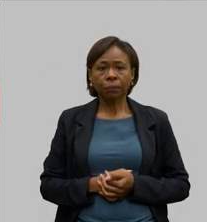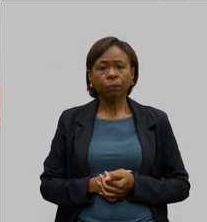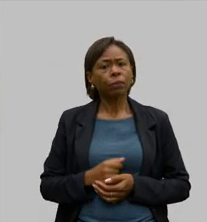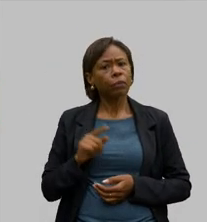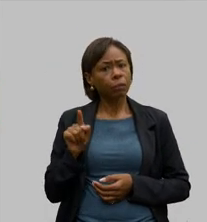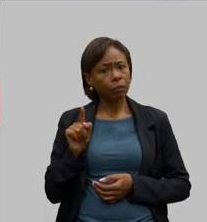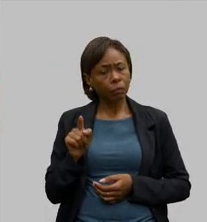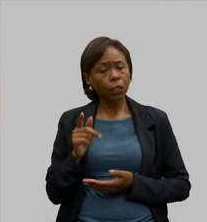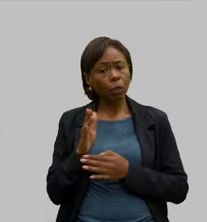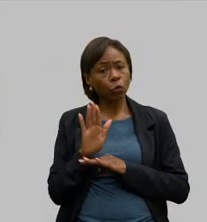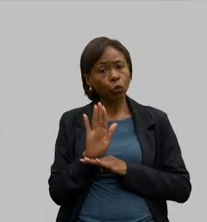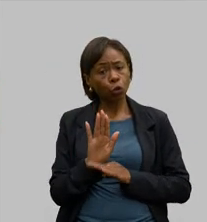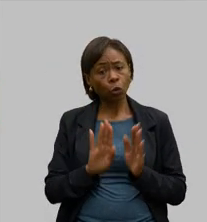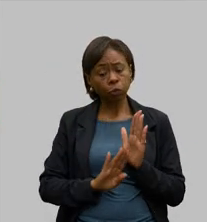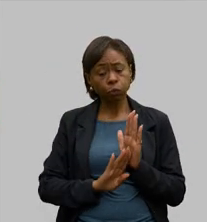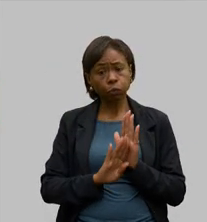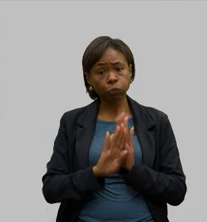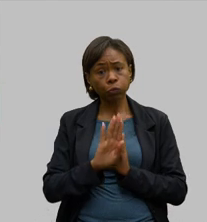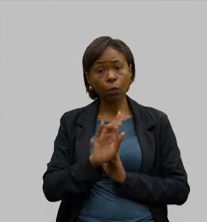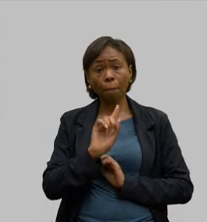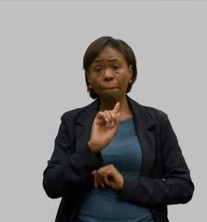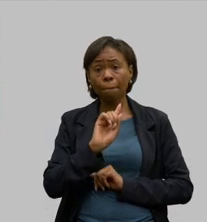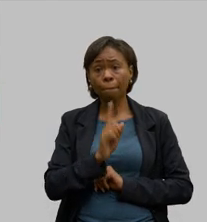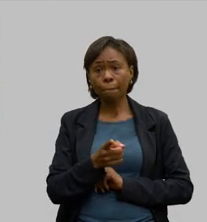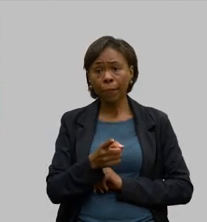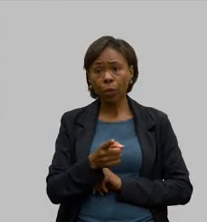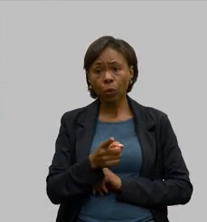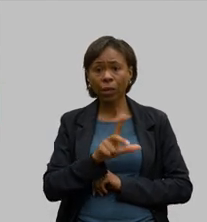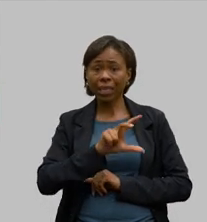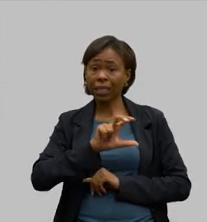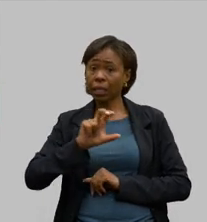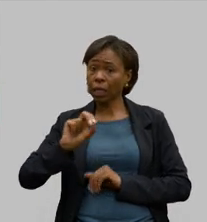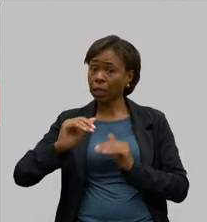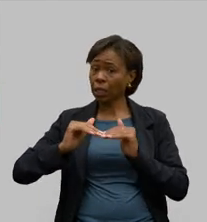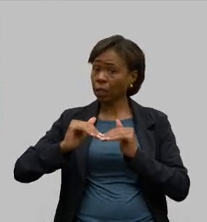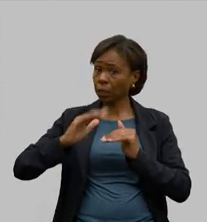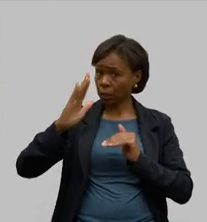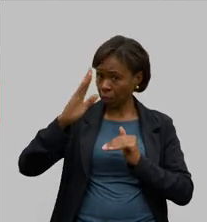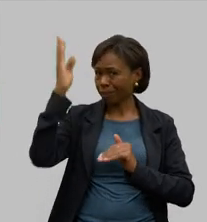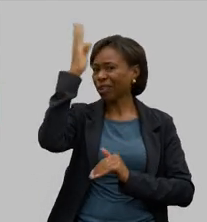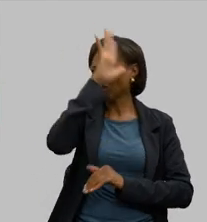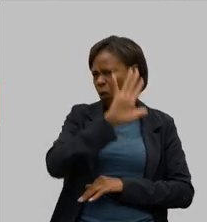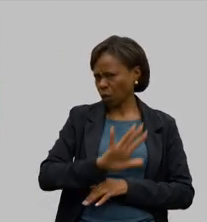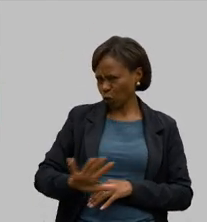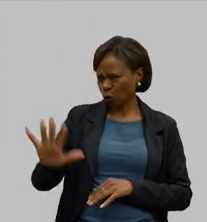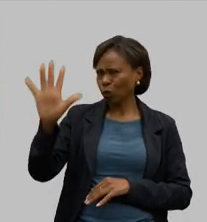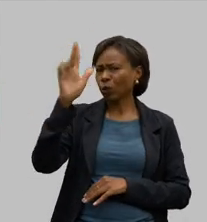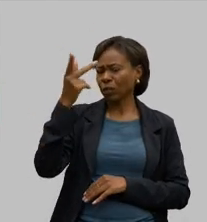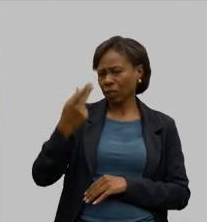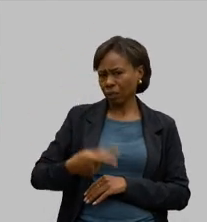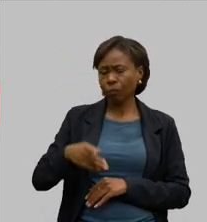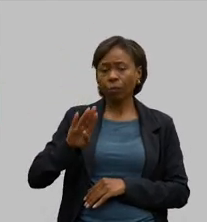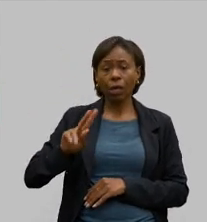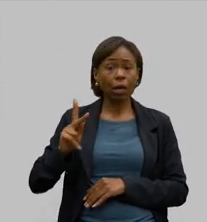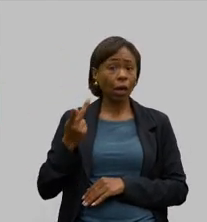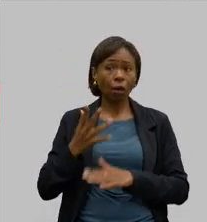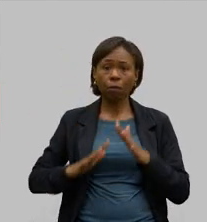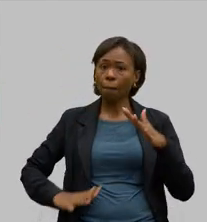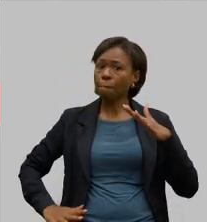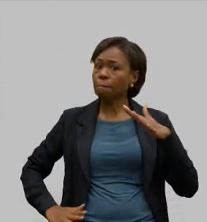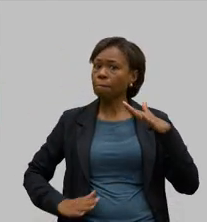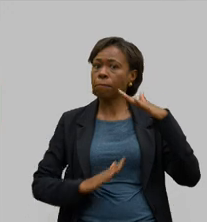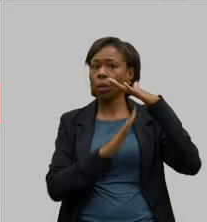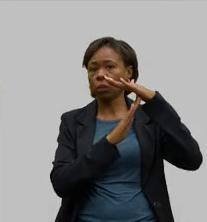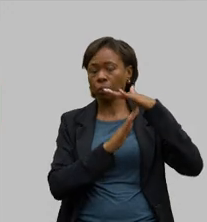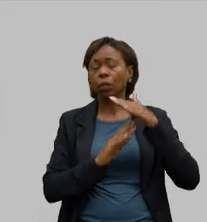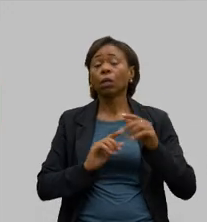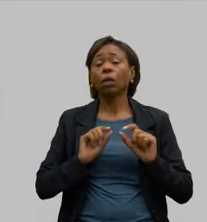crescimento de 1% acima eh da Média Nacional foi recorde eh no país juntando o